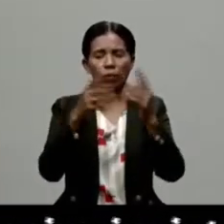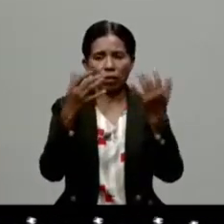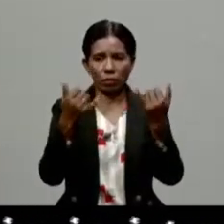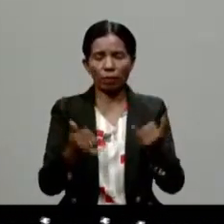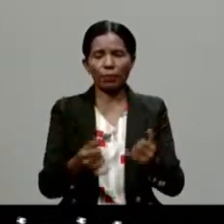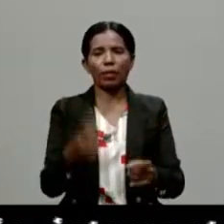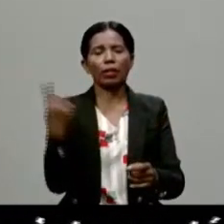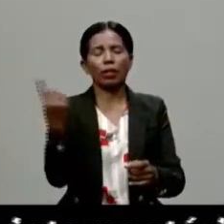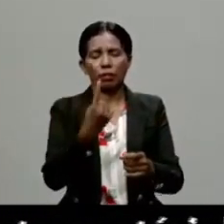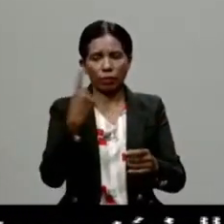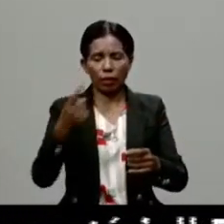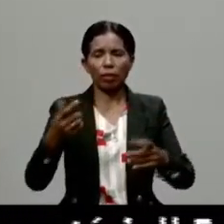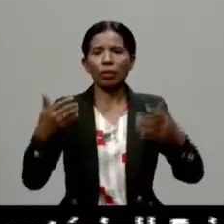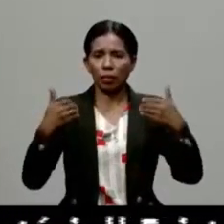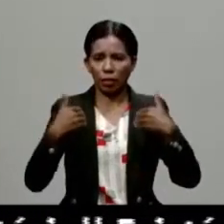sempre